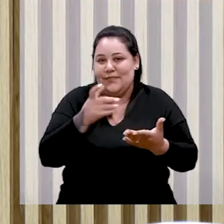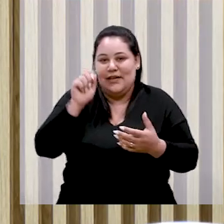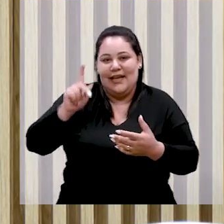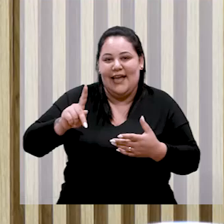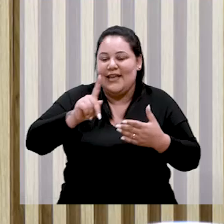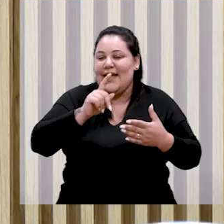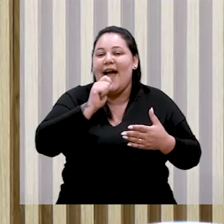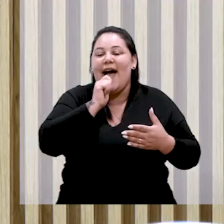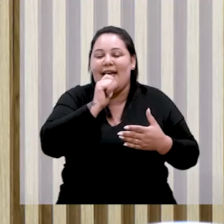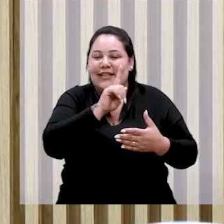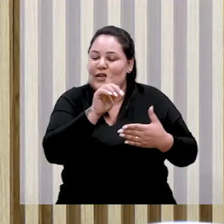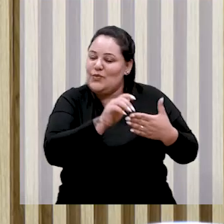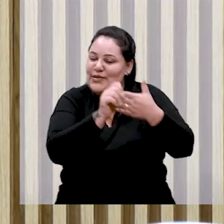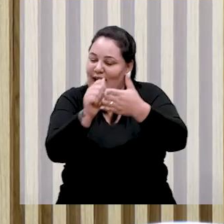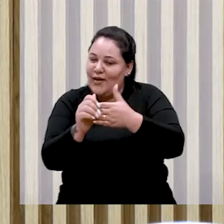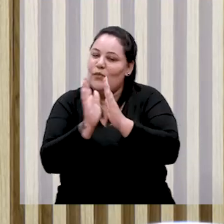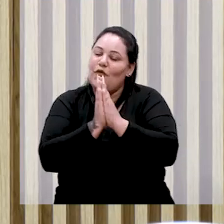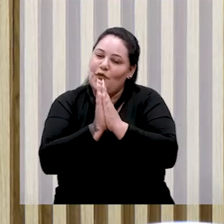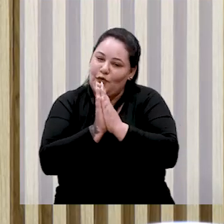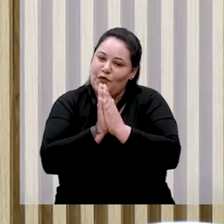tenho, né? Então quem não segue, por favor,